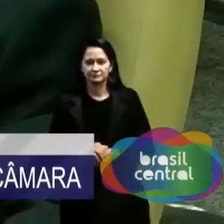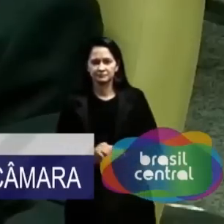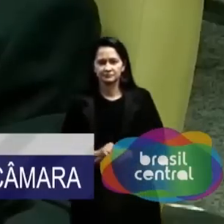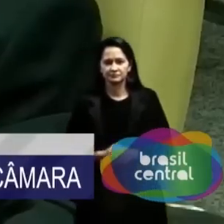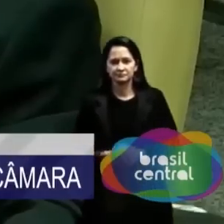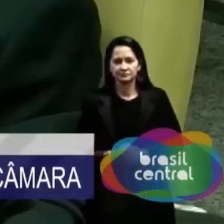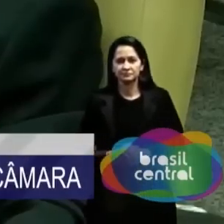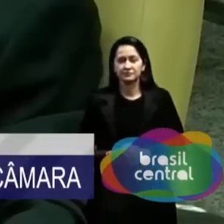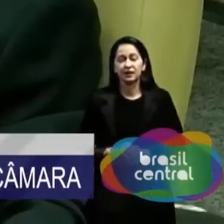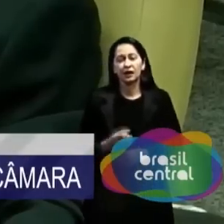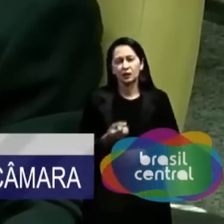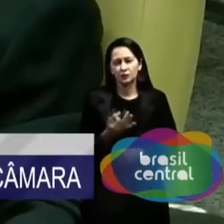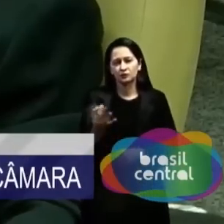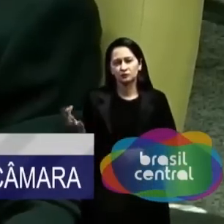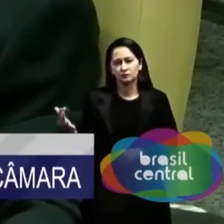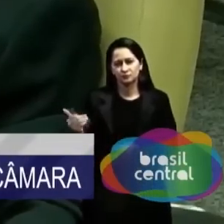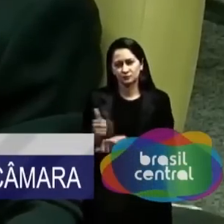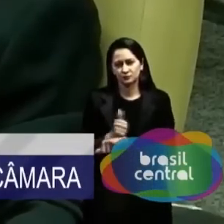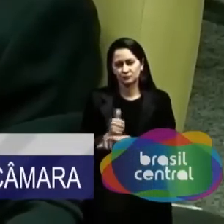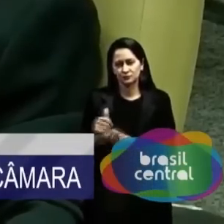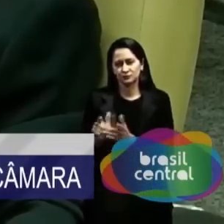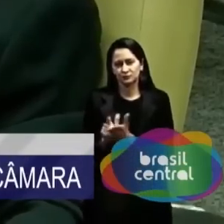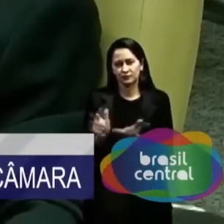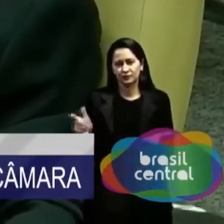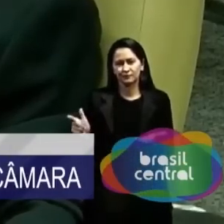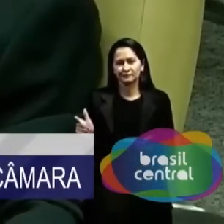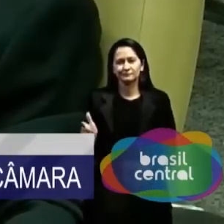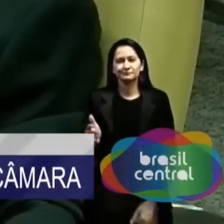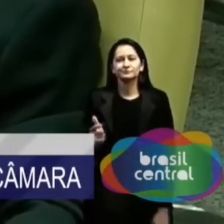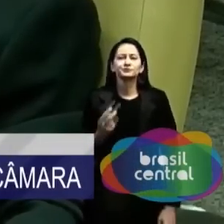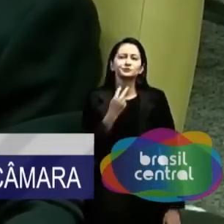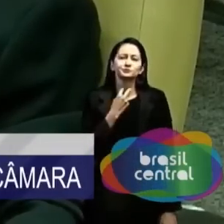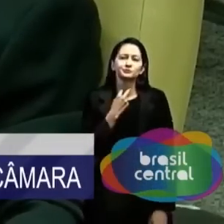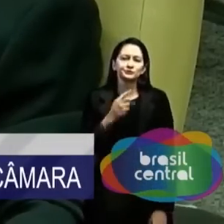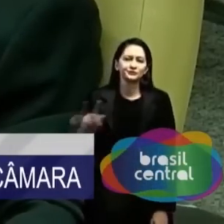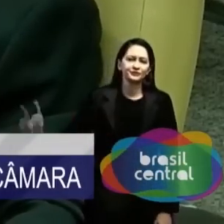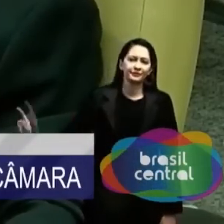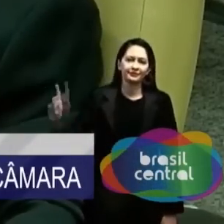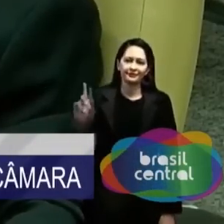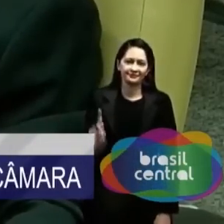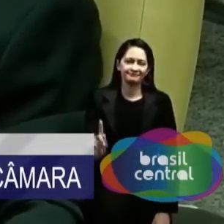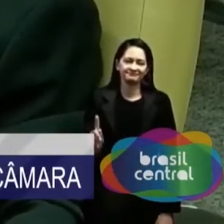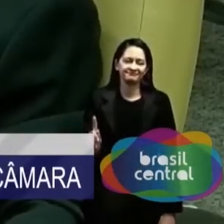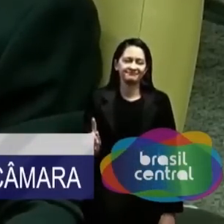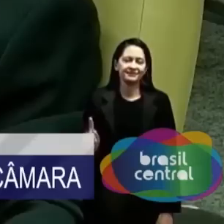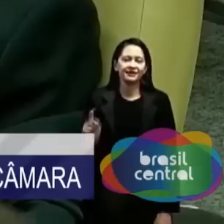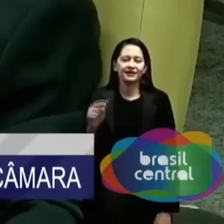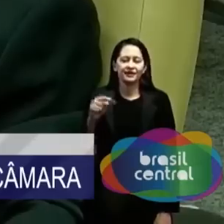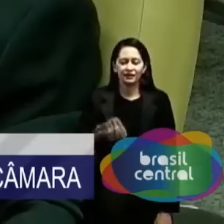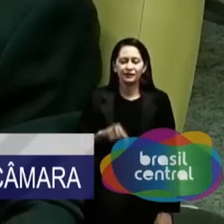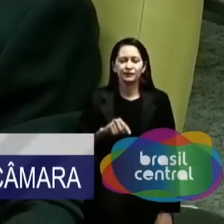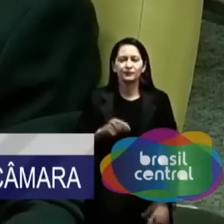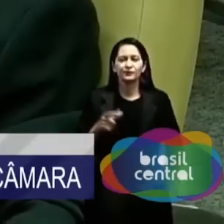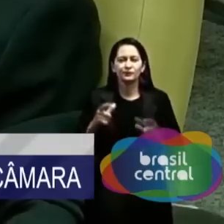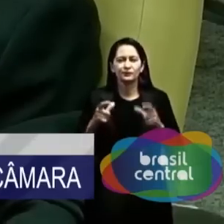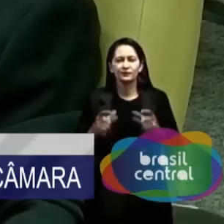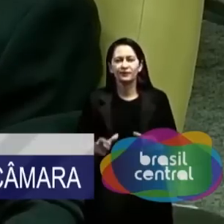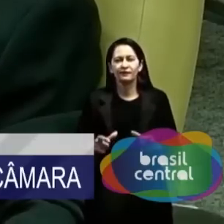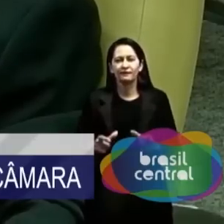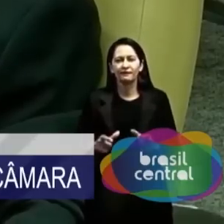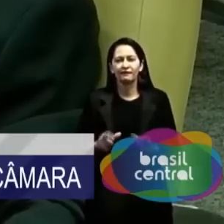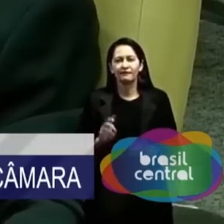vereador. Algumas pessoas da imprensa não entrariam aqui. Aqui não é lugar de bandido, aqui não é lugar de